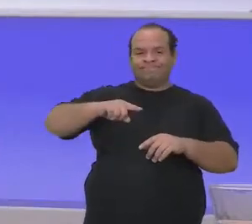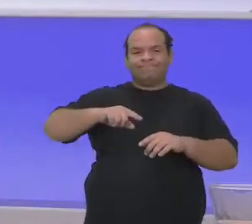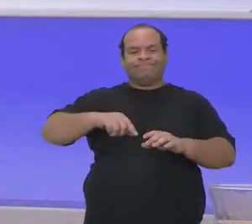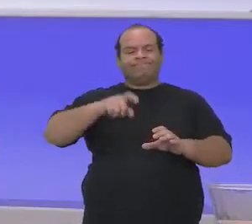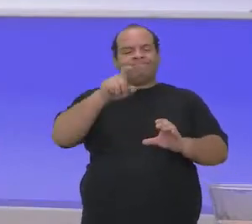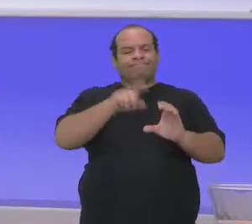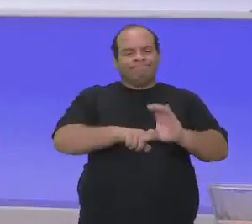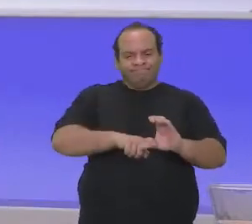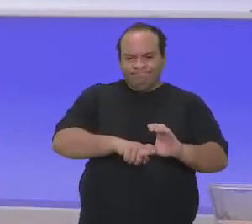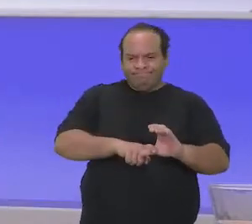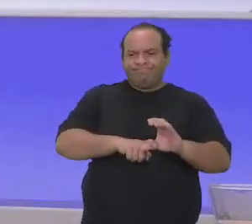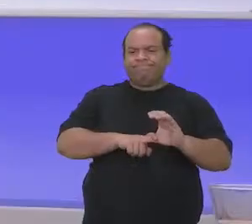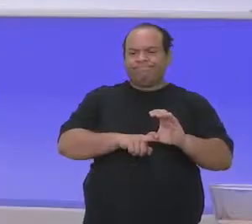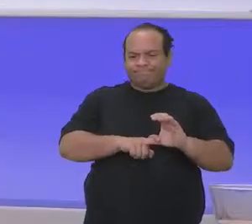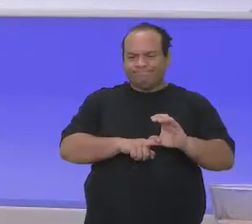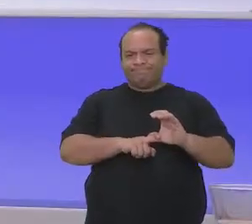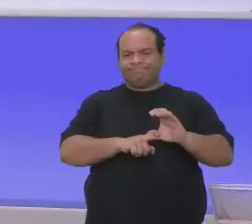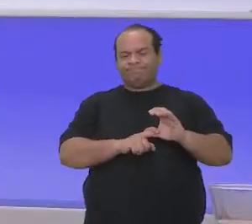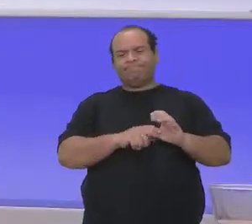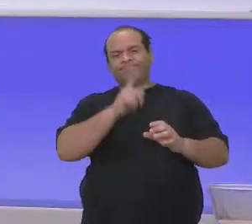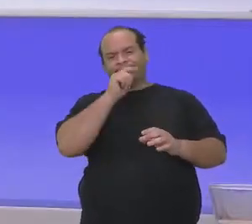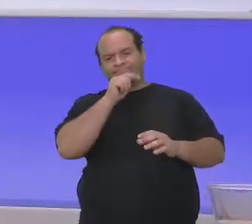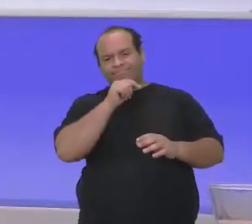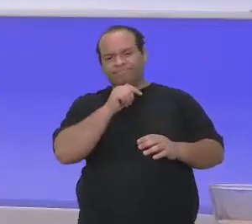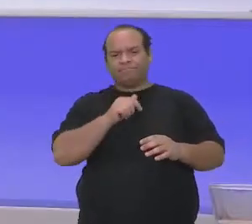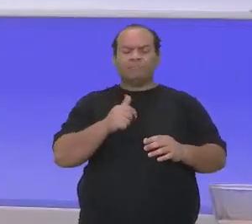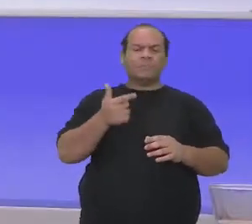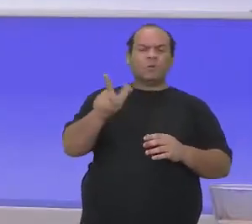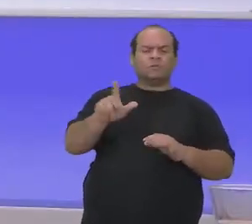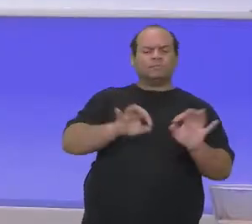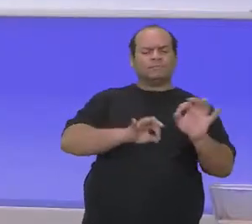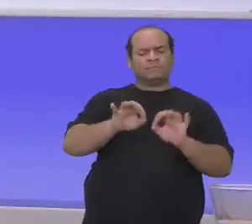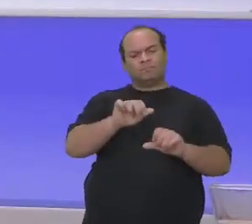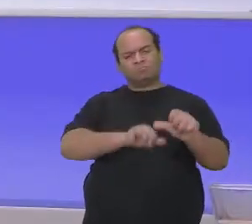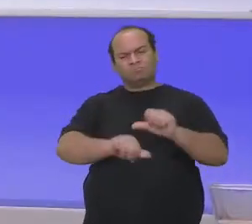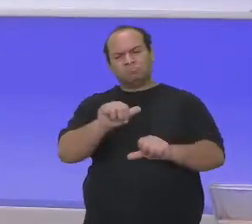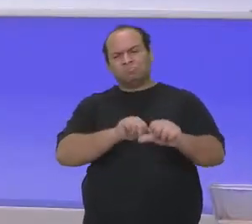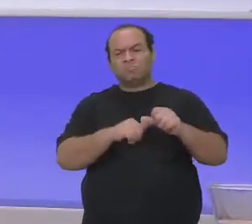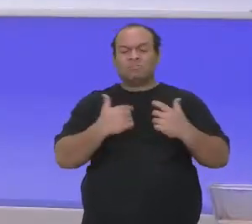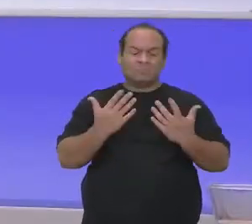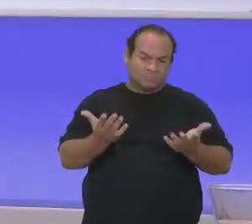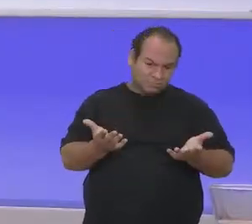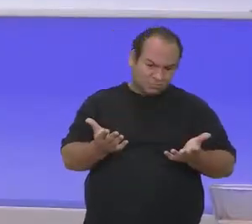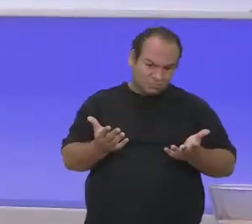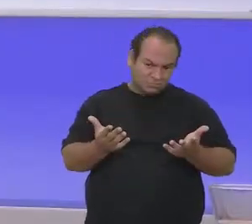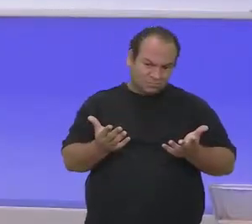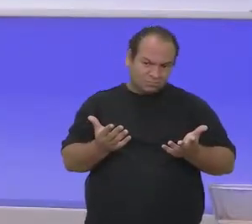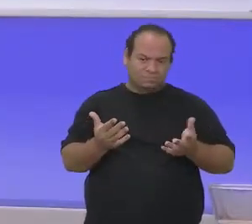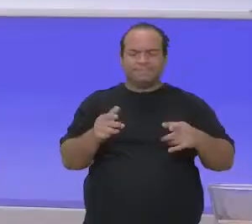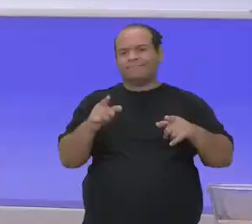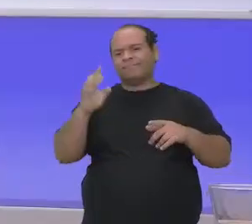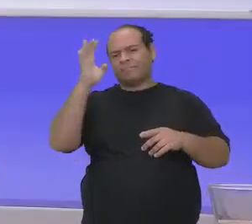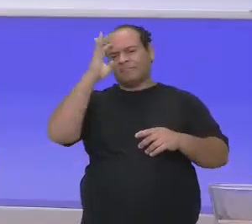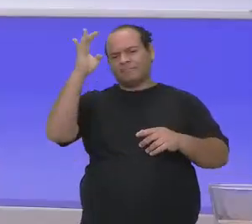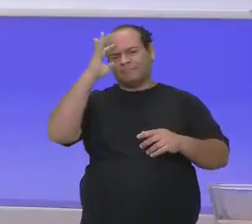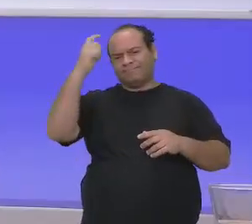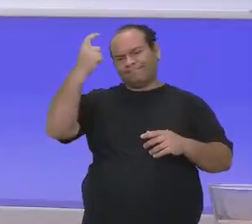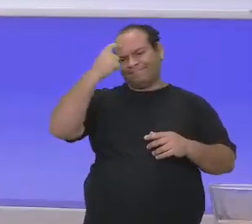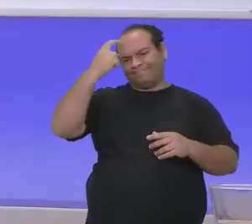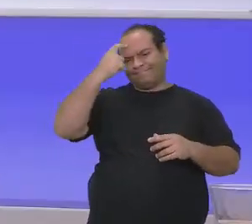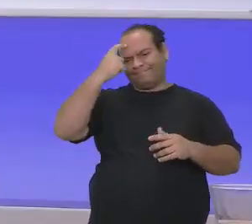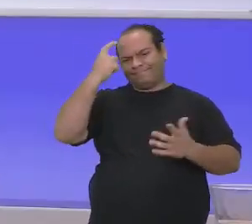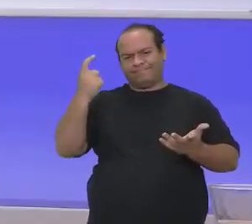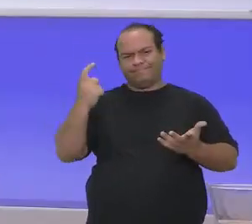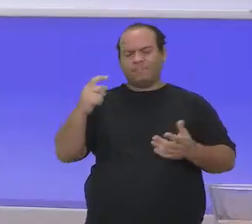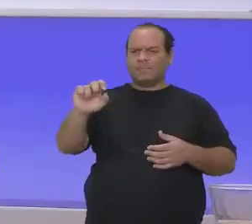dependência hídrica muito forte, quais são as próximas ações, quais são os próximos passos que a gente pode pensar? A